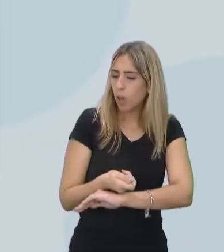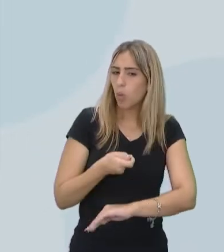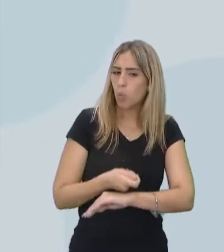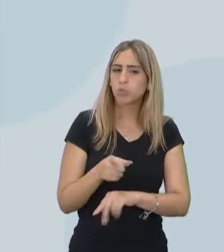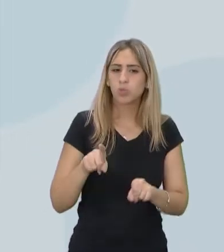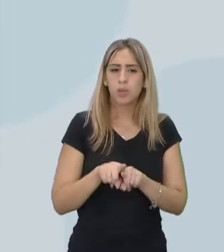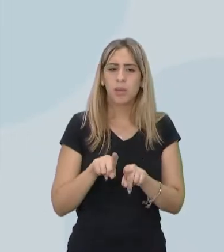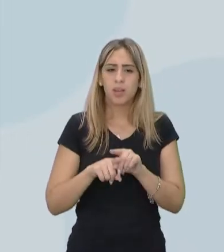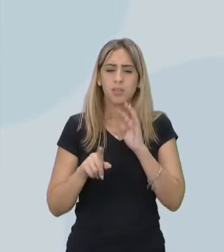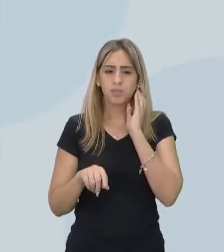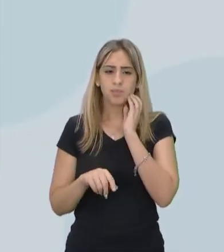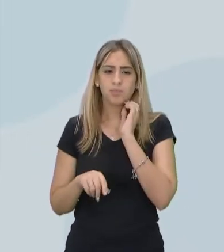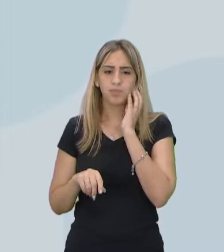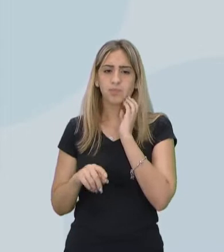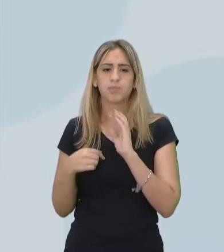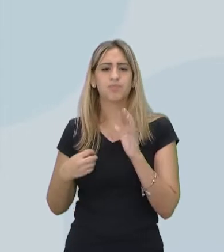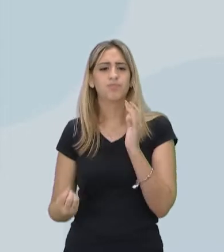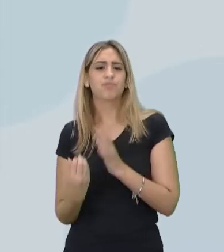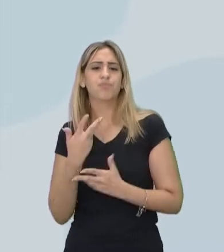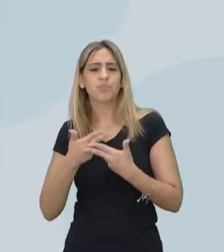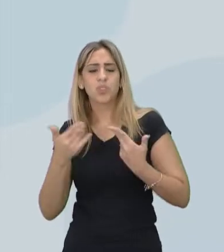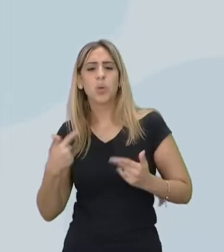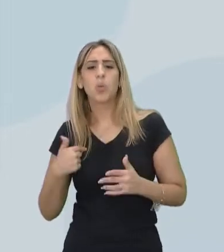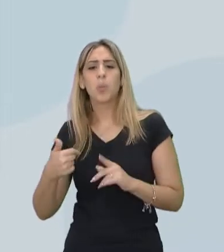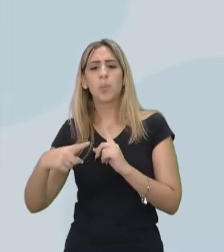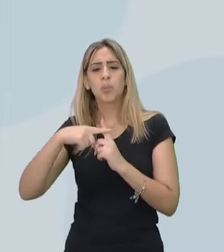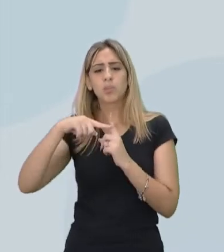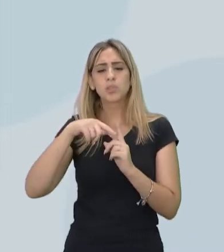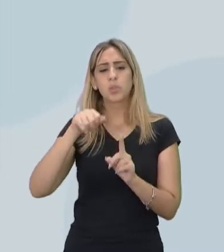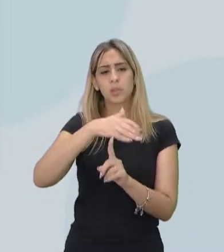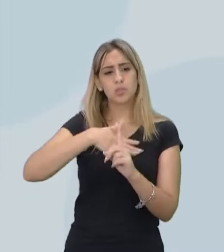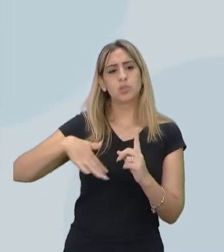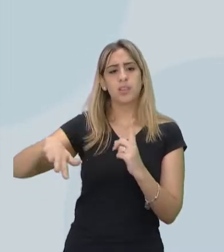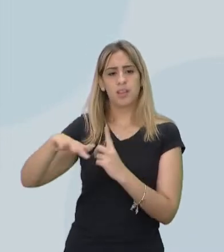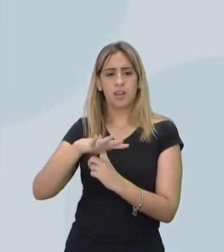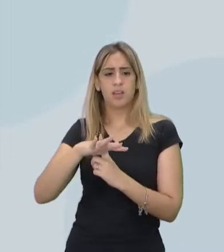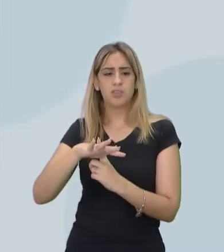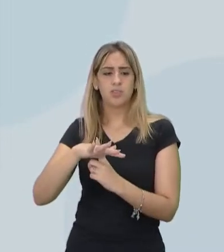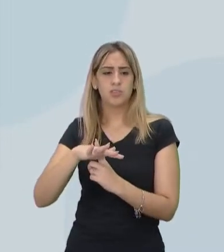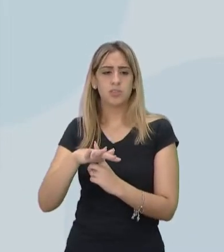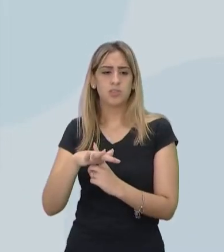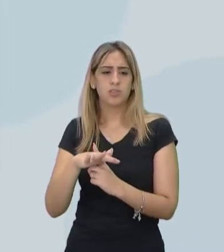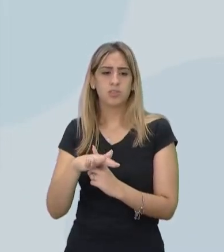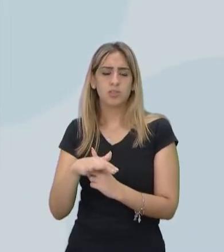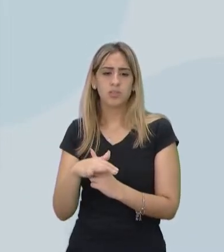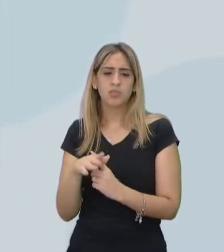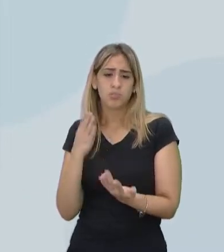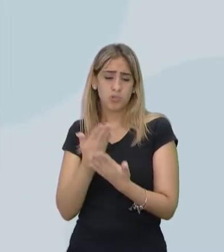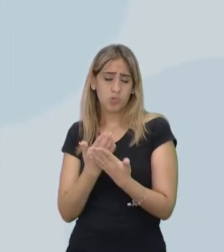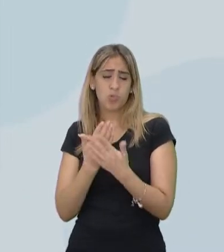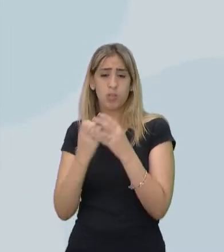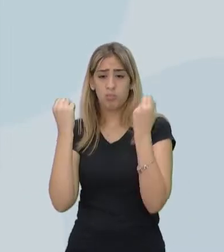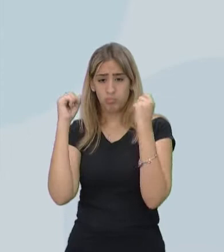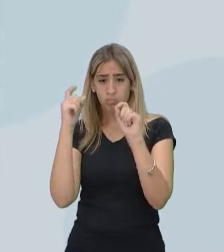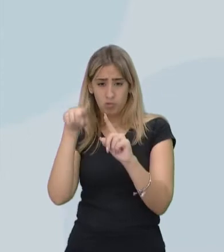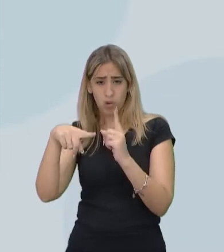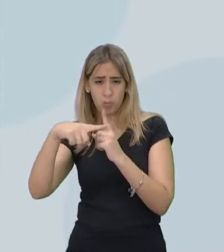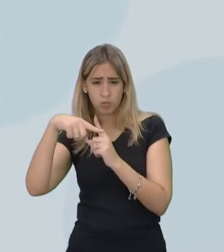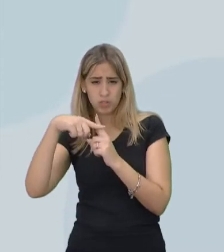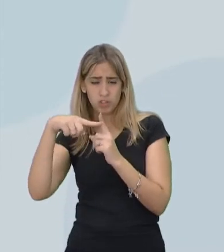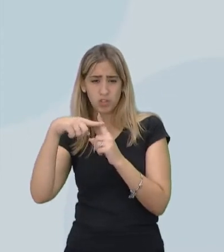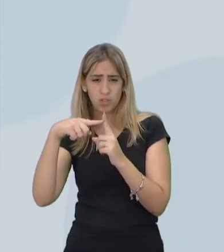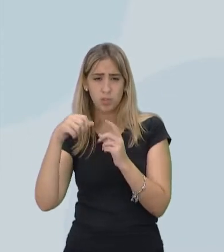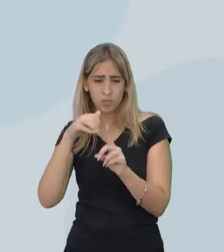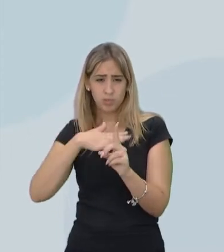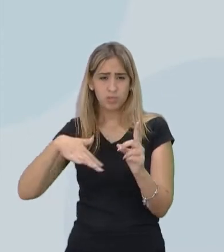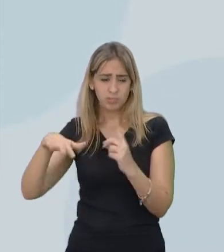Muito bem. Na criação de algo positivo para a sociedade. Sim. Estudar educação física foi positivo para a sociedade?